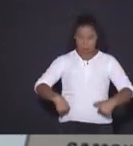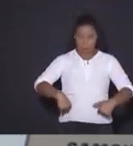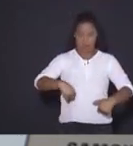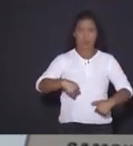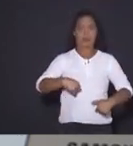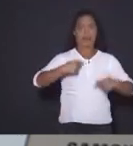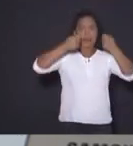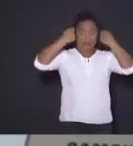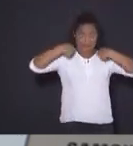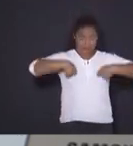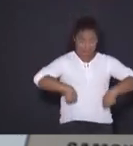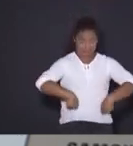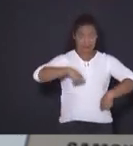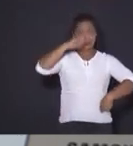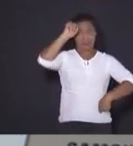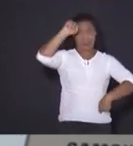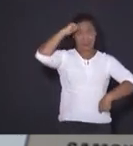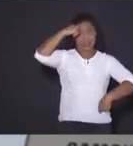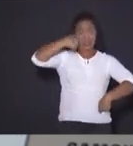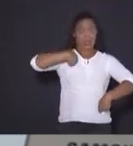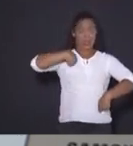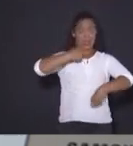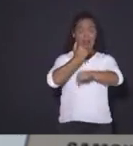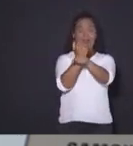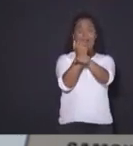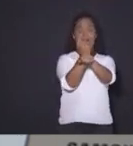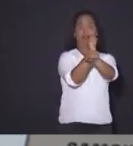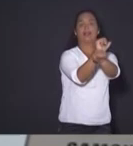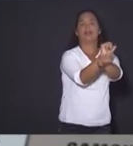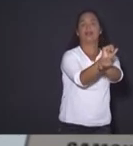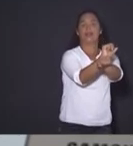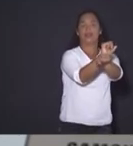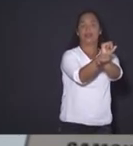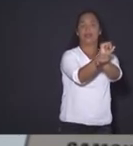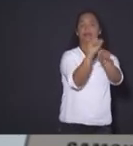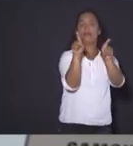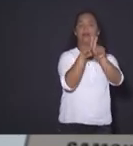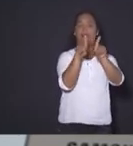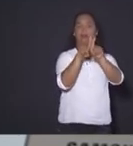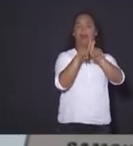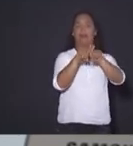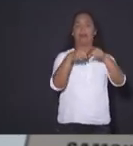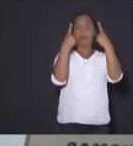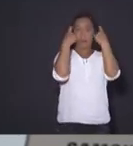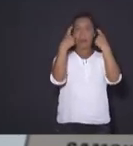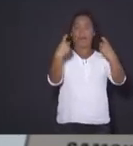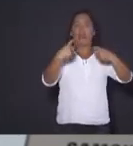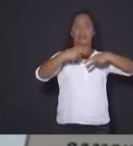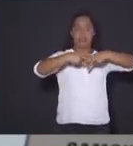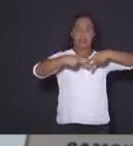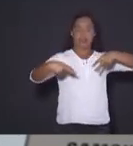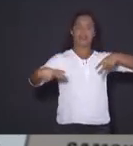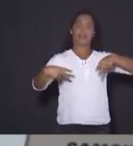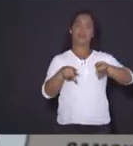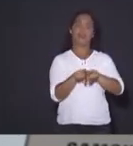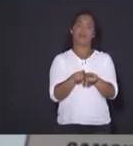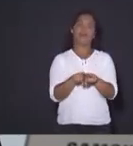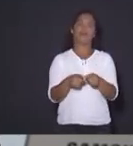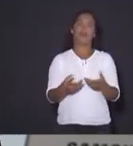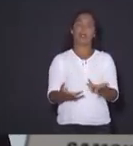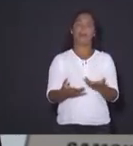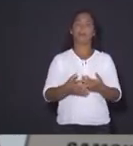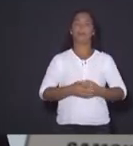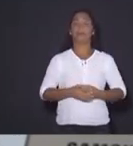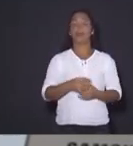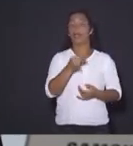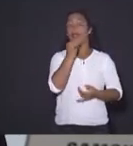de negro para poder ser escravizada né e ainda tem a violência de gênero aqui é é a gente